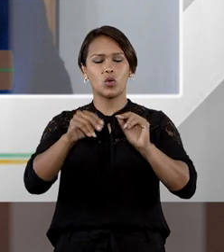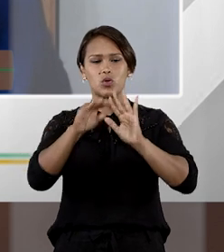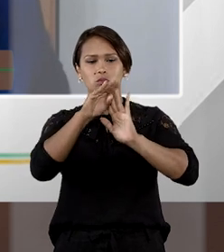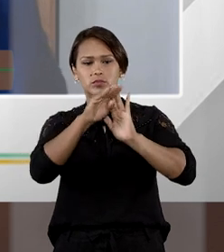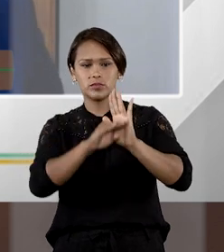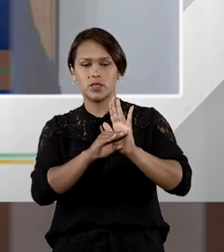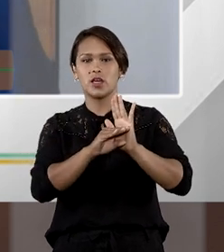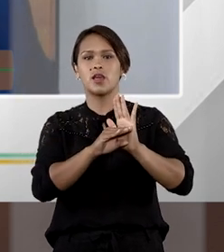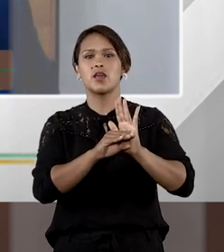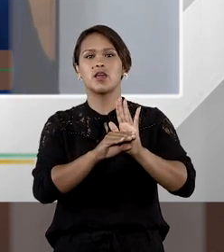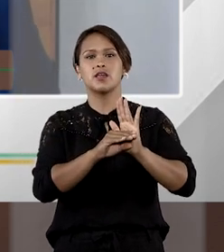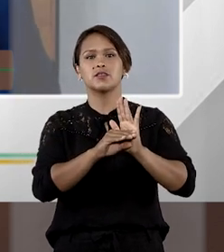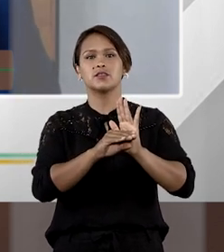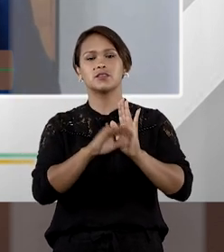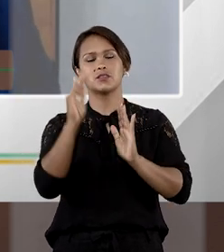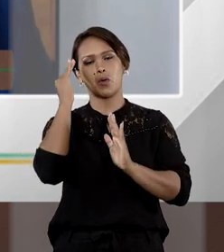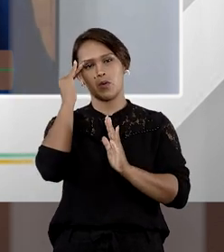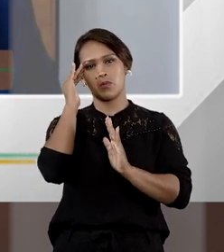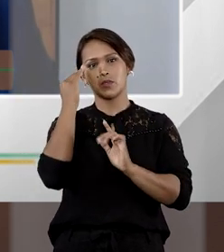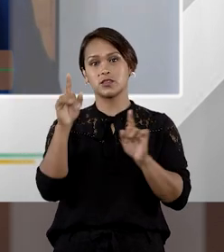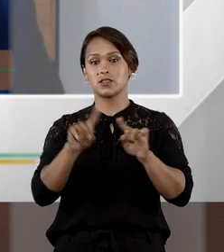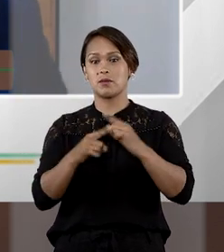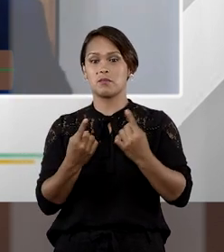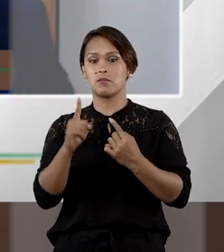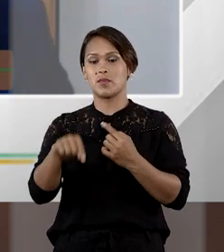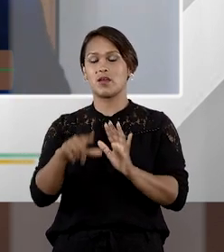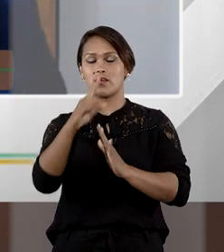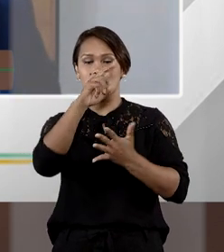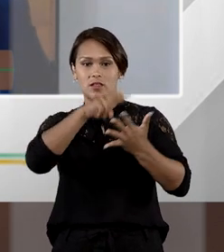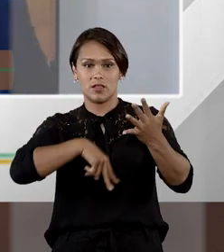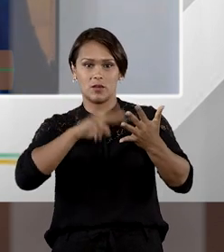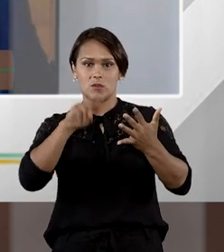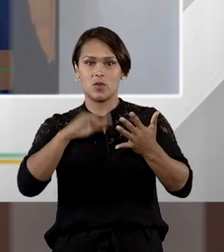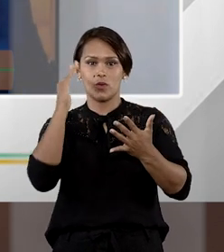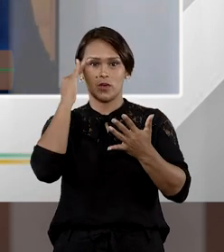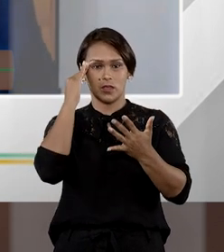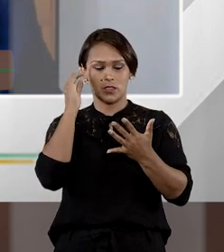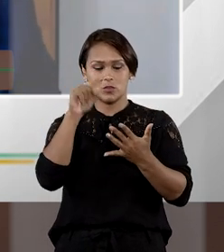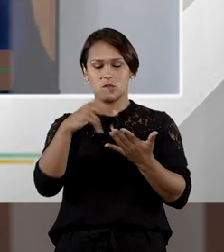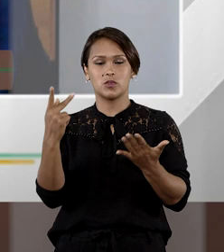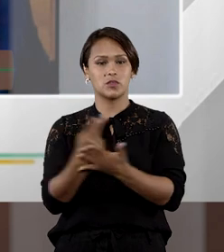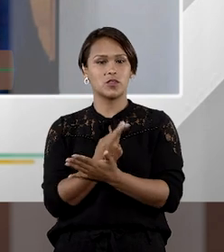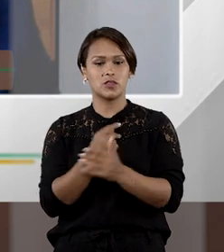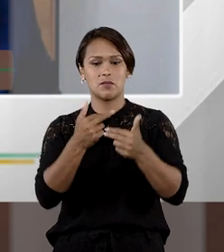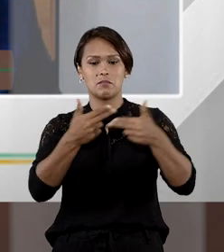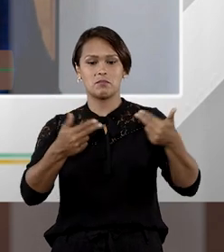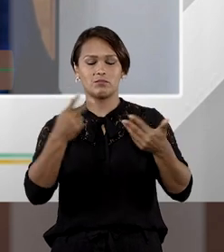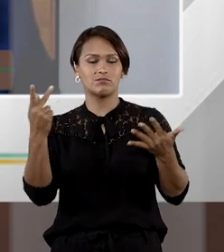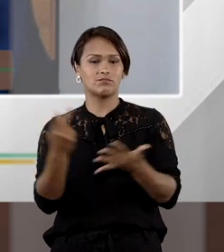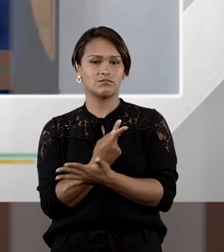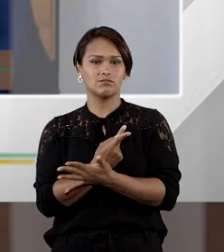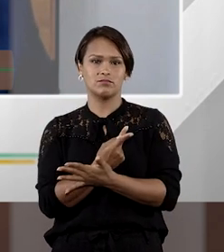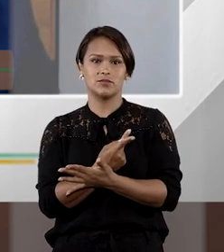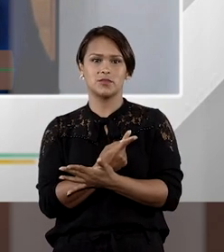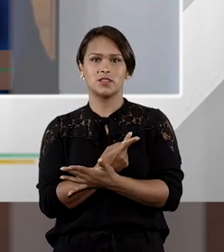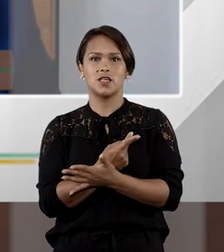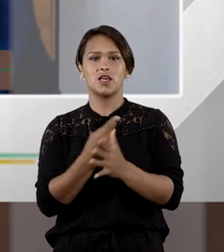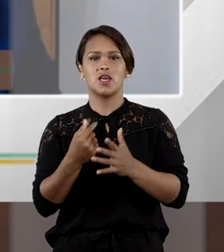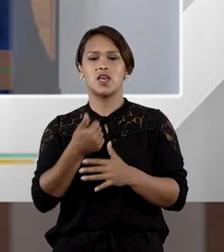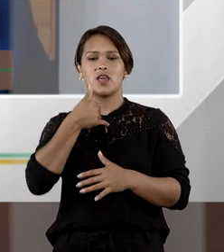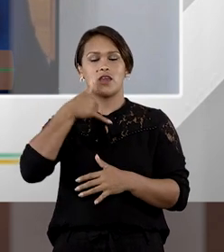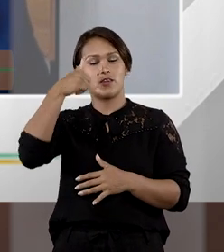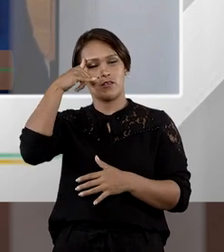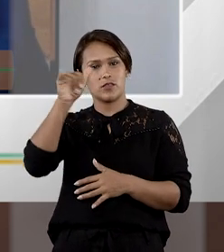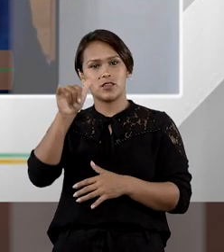que geralmente são consideradas, mas na minha leitura, Thiago, o que acontece na grande maioria das vezes é a